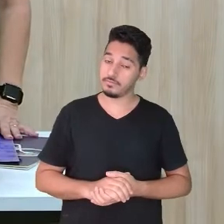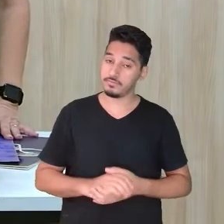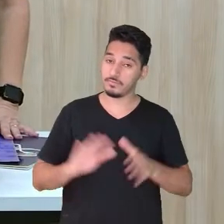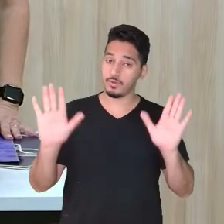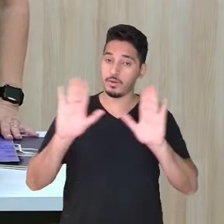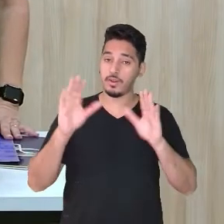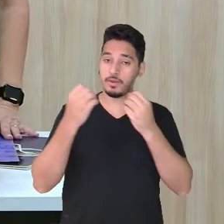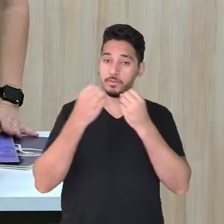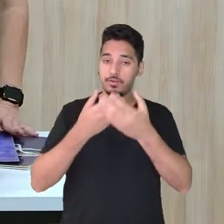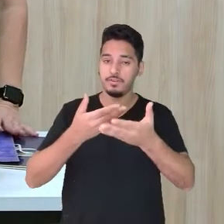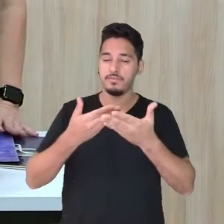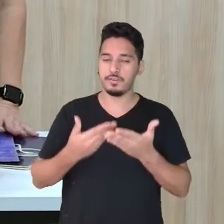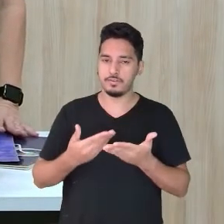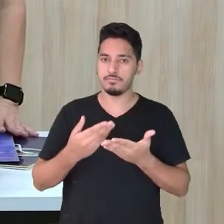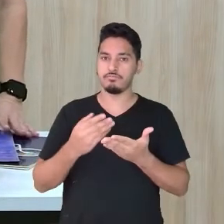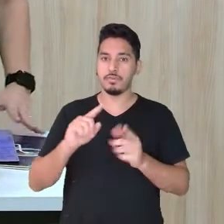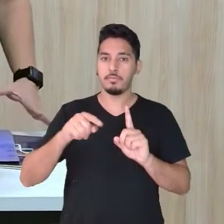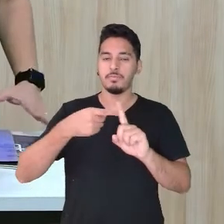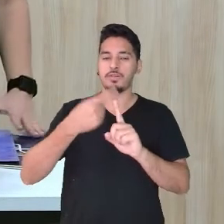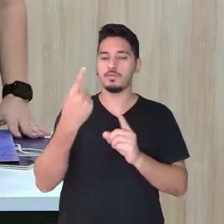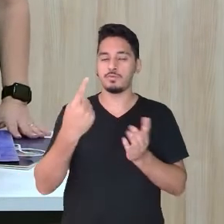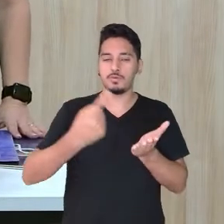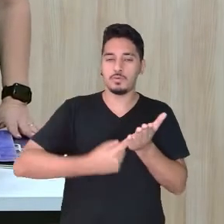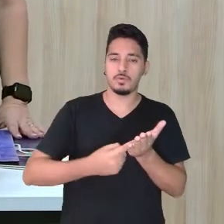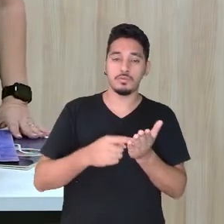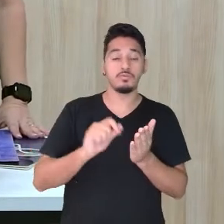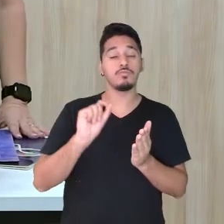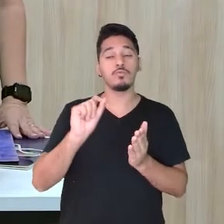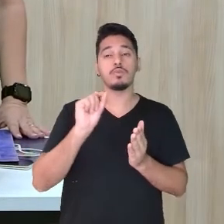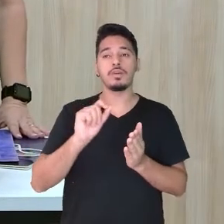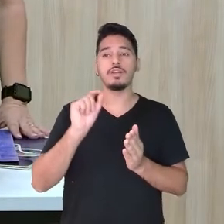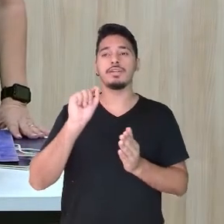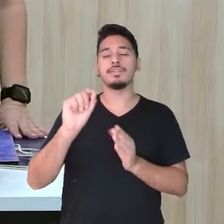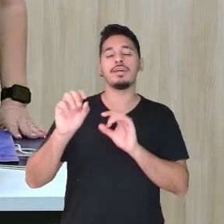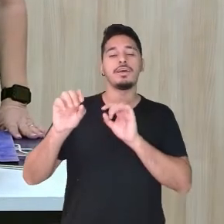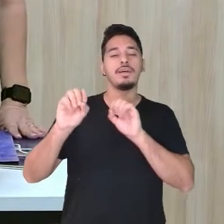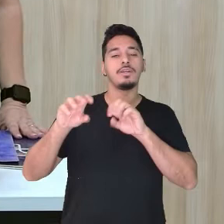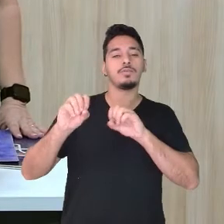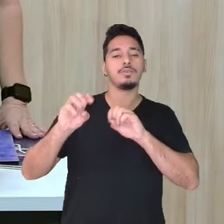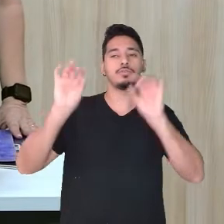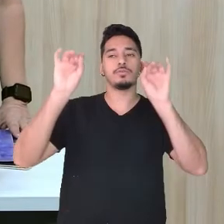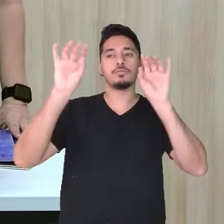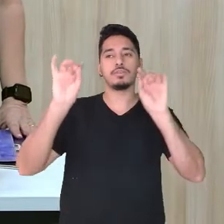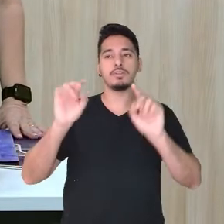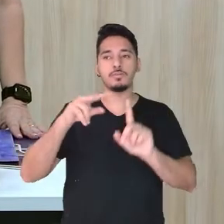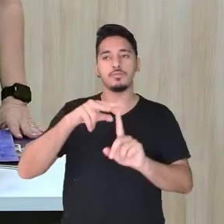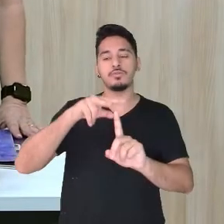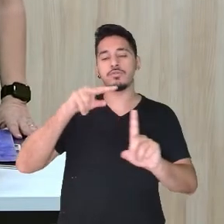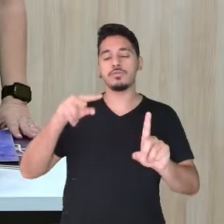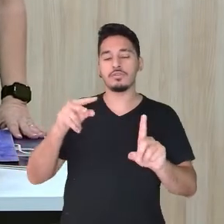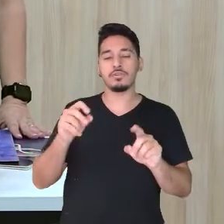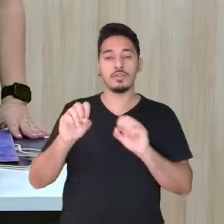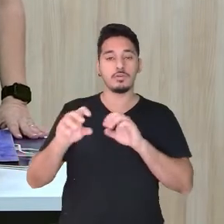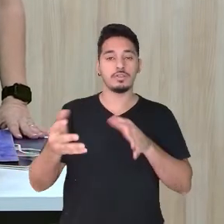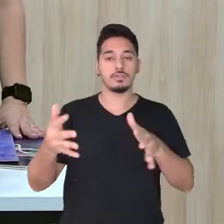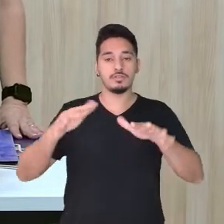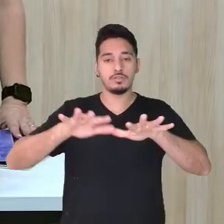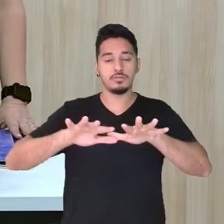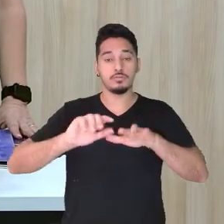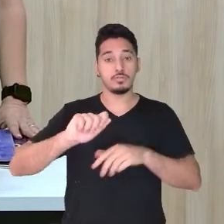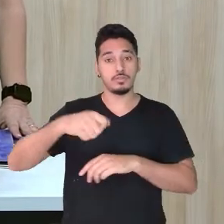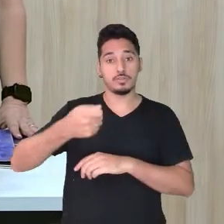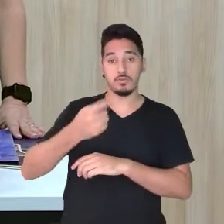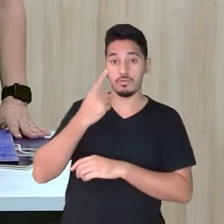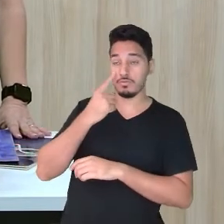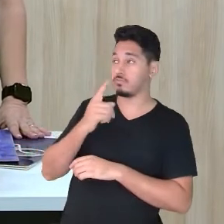Olá, seja bem-vinda a mais um encontro da Educação Especial na perspectiva da educação inclusiva. Meu nome é Thaís Luz e esse é o